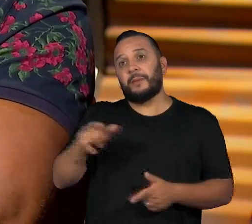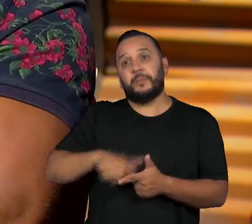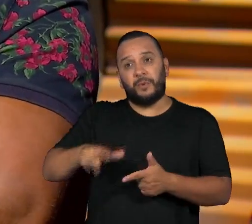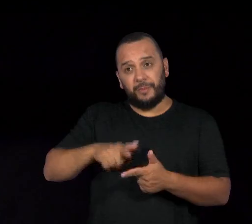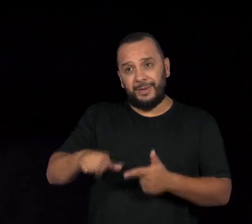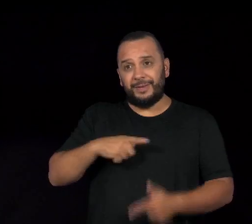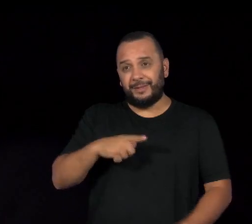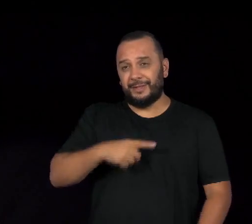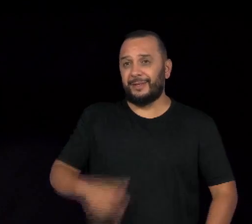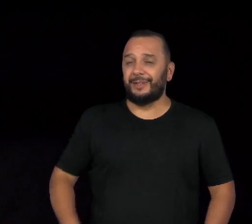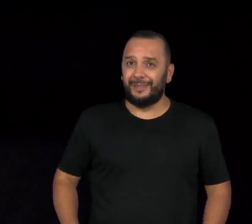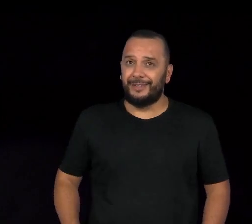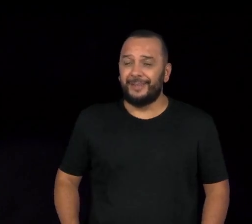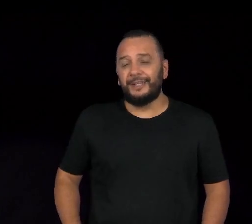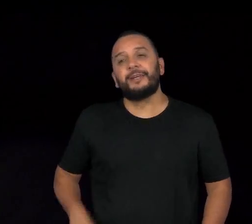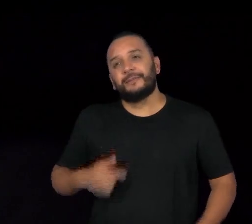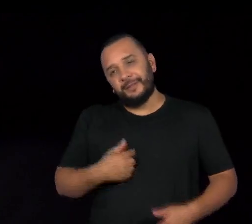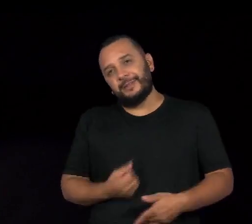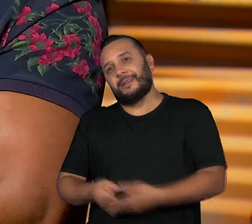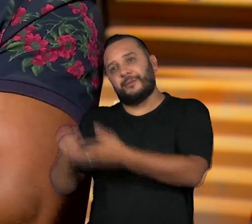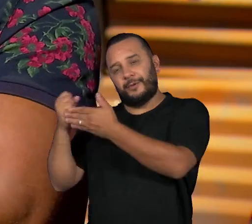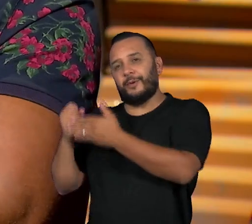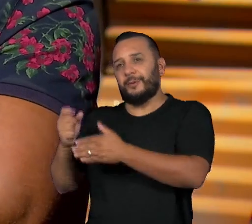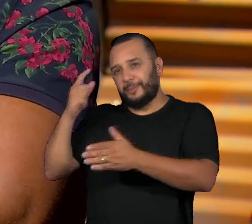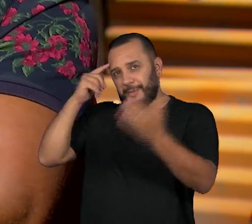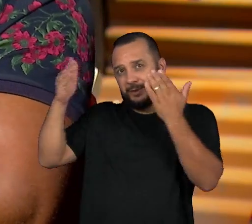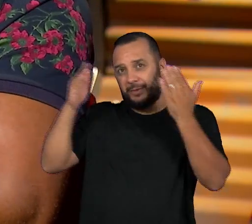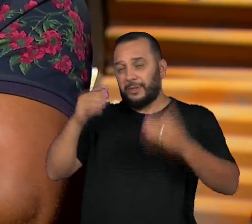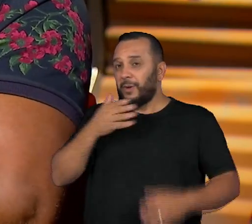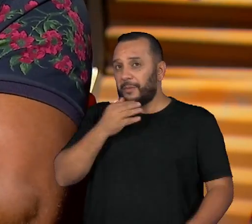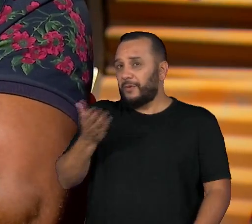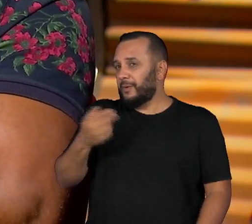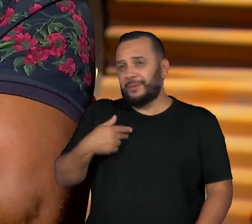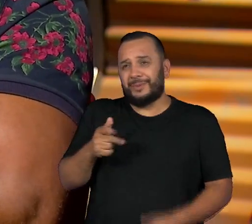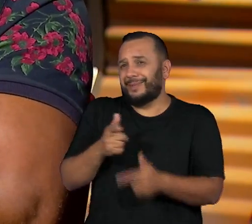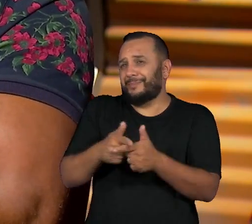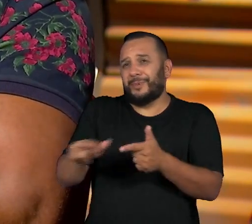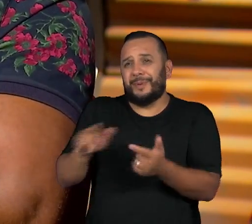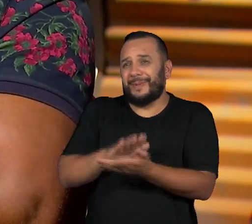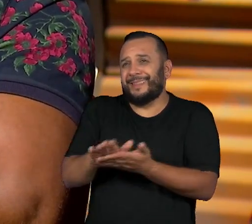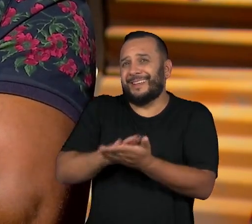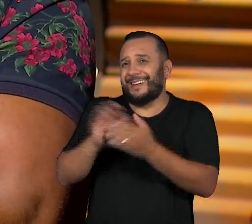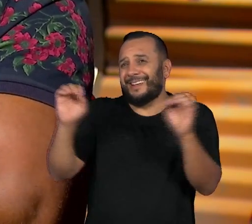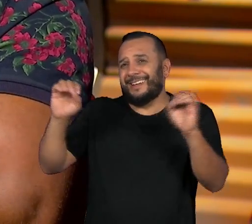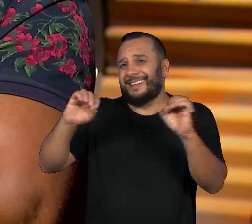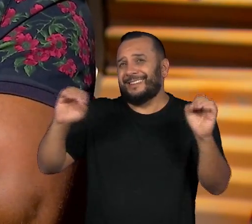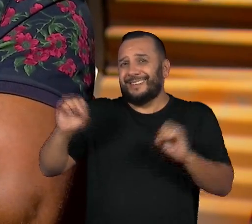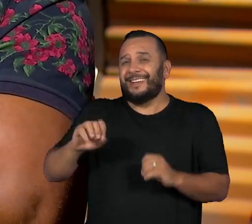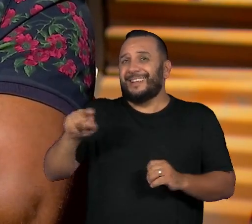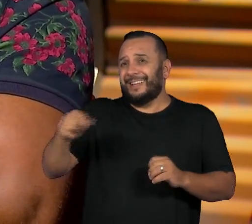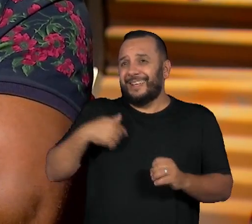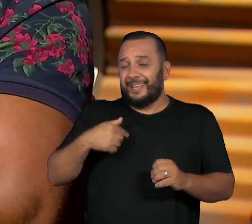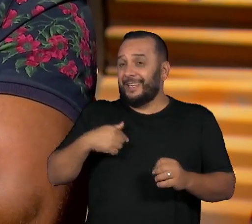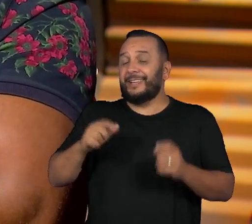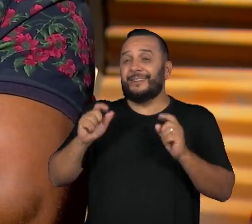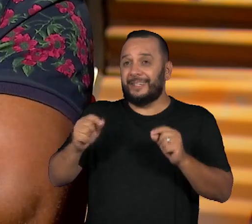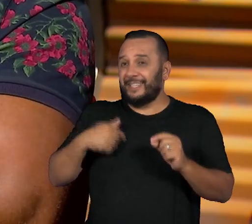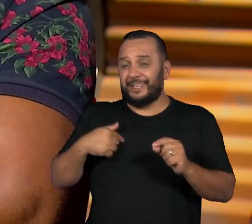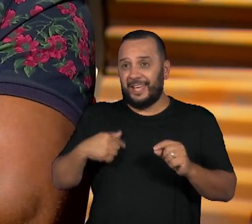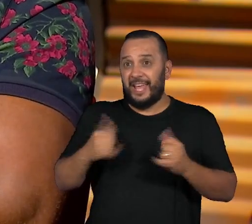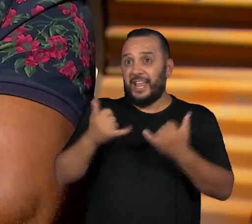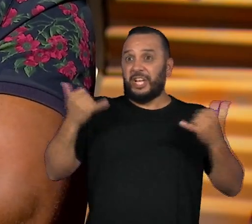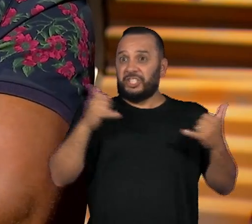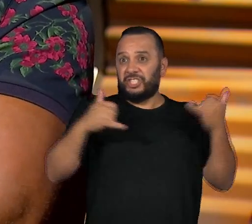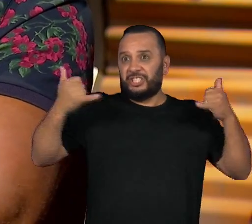problema. Beleza, minha tia me levou no psicólogo. E o psicólogo falou, olha, essa criança não tem nada. Ele tem muita energia, deixa essa criança